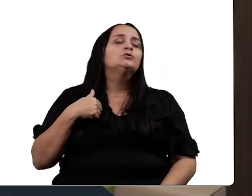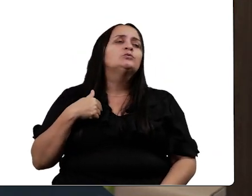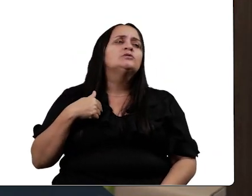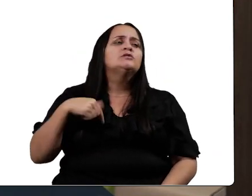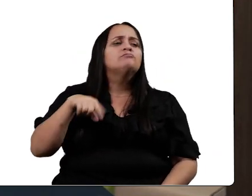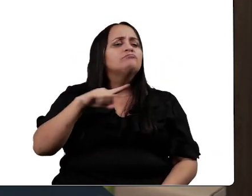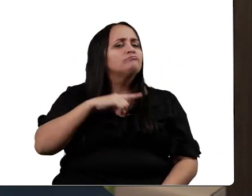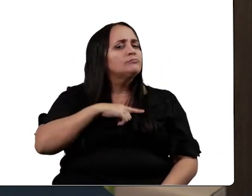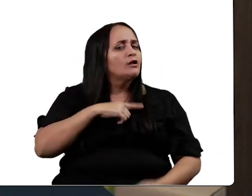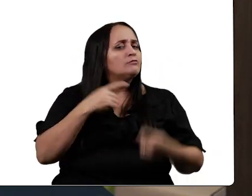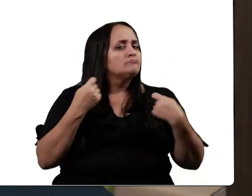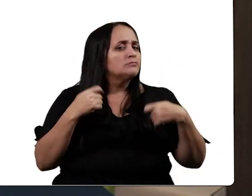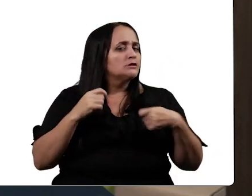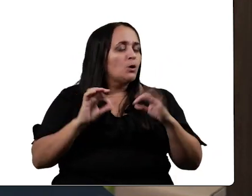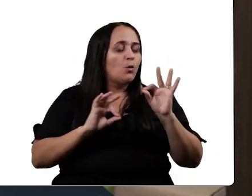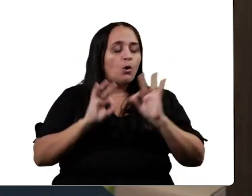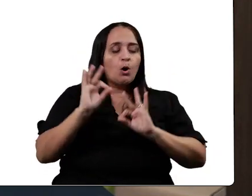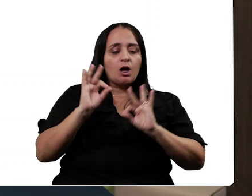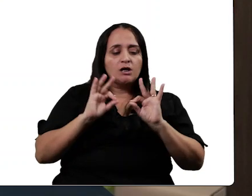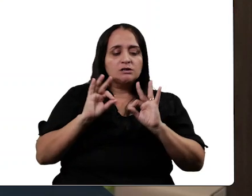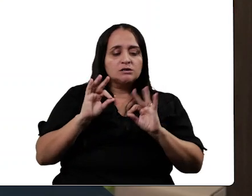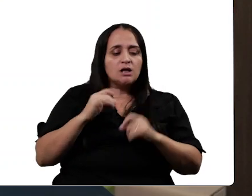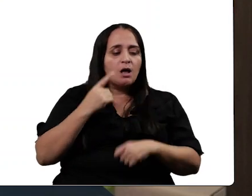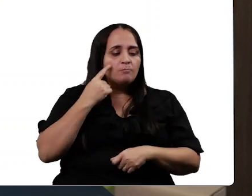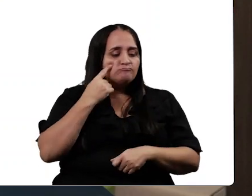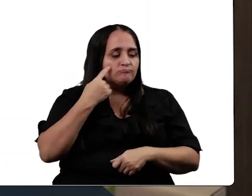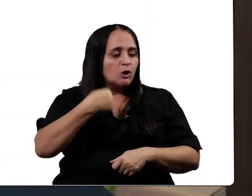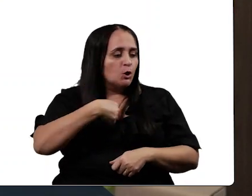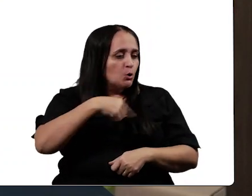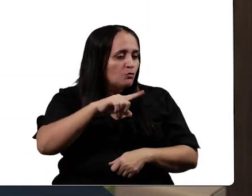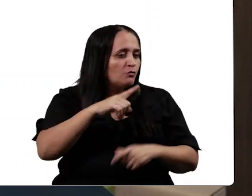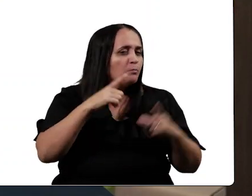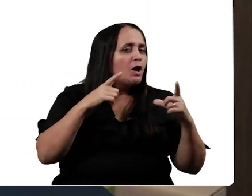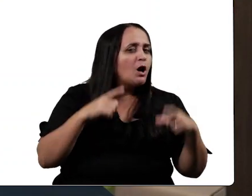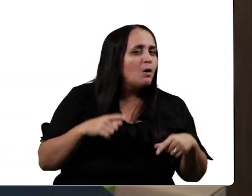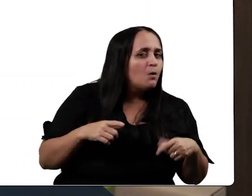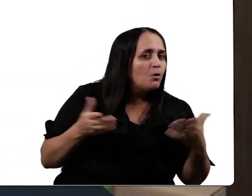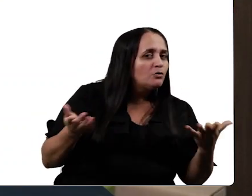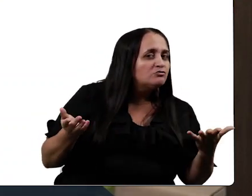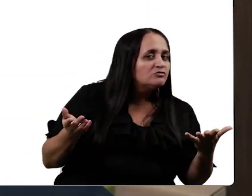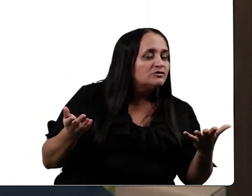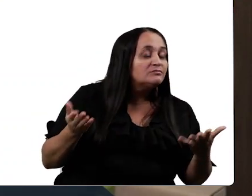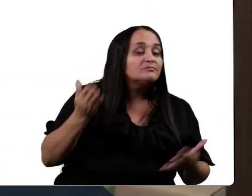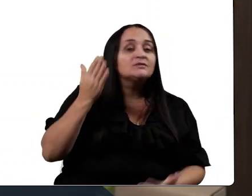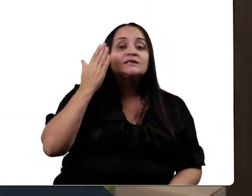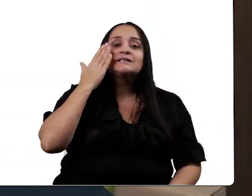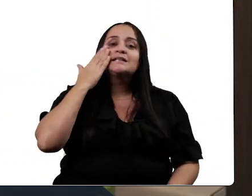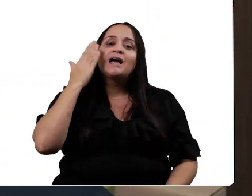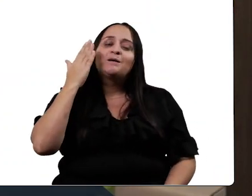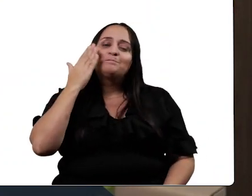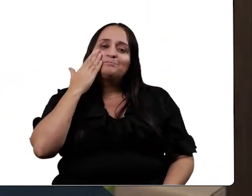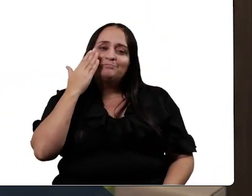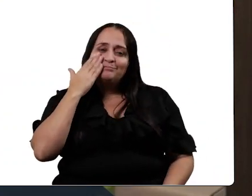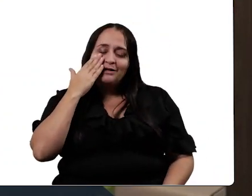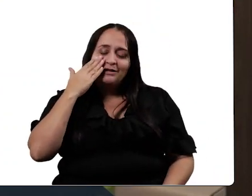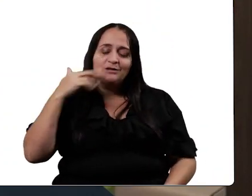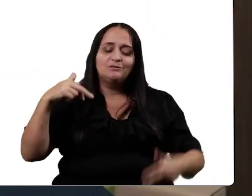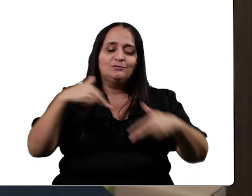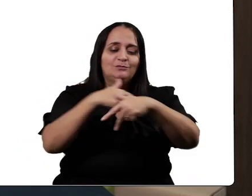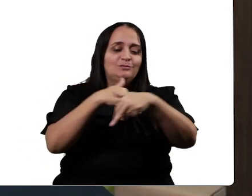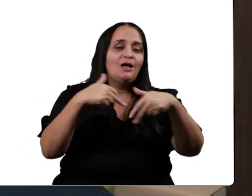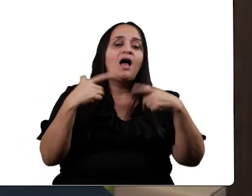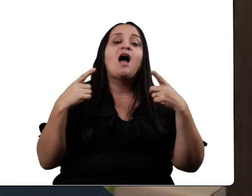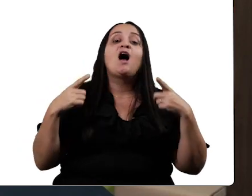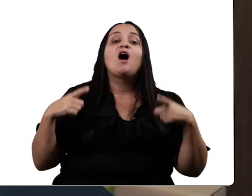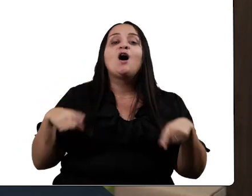organizar, planejar um roteiro para que a gente possa saber por onde transitar para